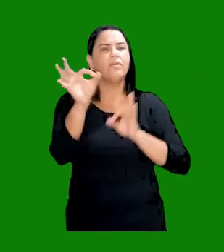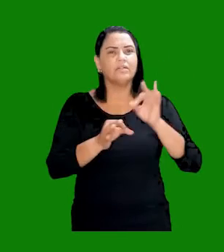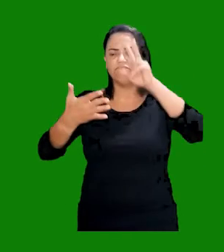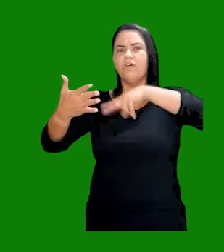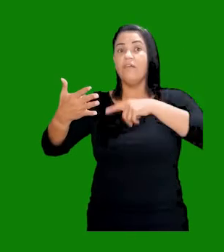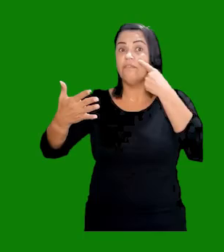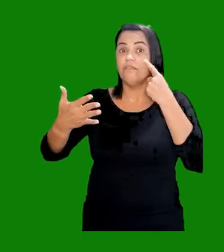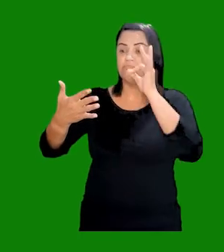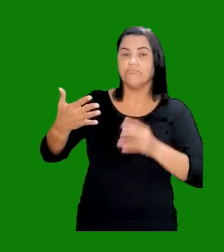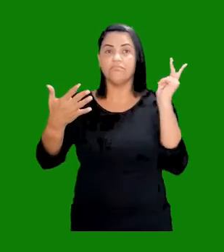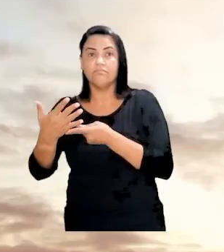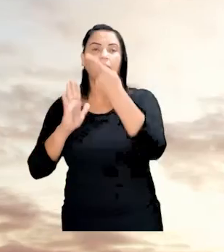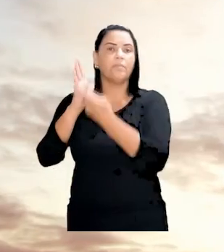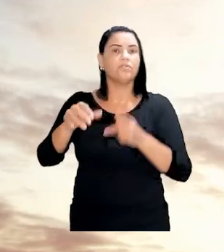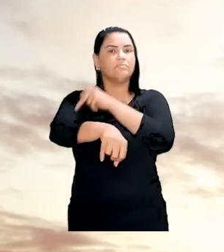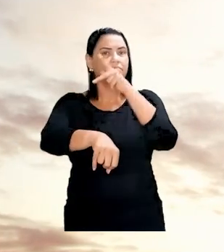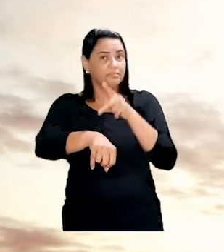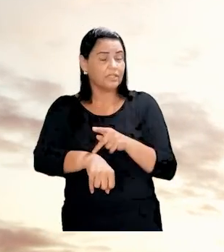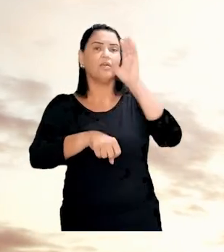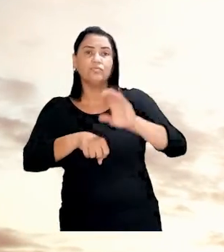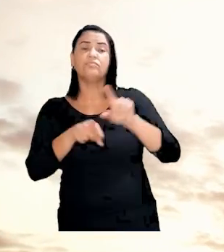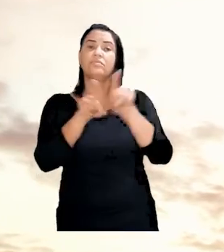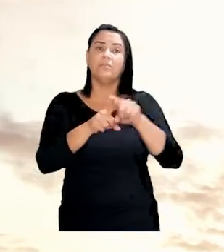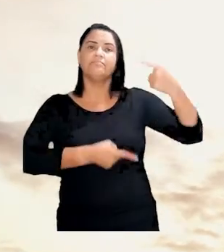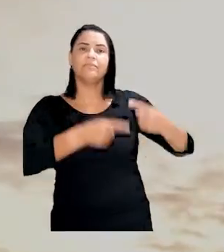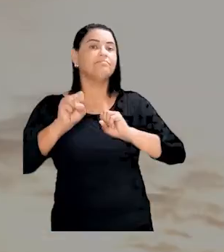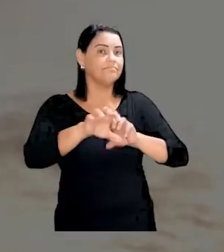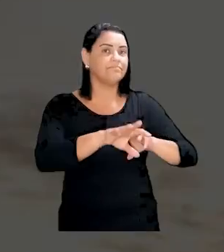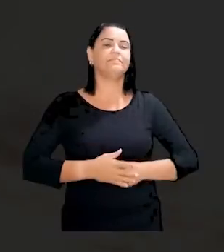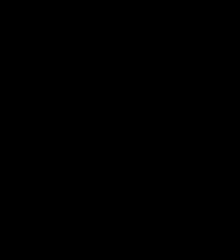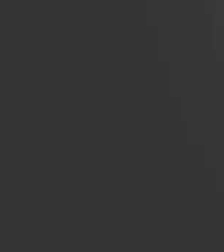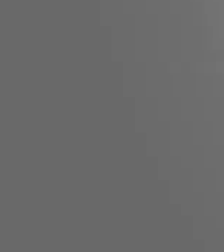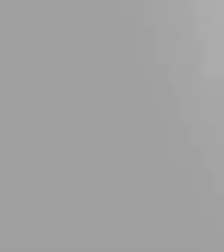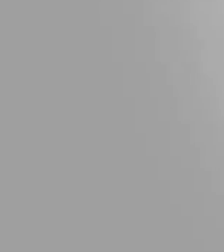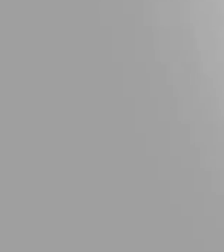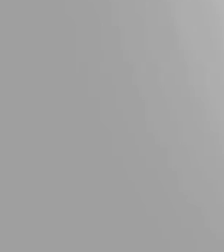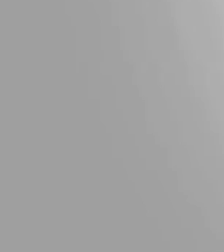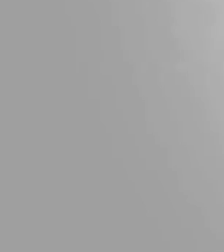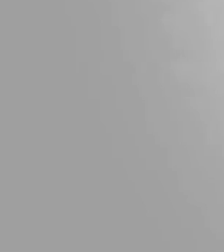comissões de elaboração e revisão dos projetos pedagógicos dos cursos e políticas de ensino.